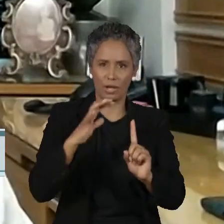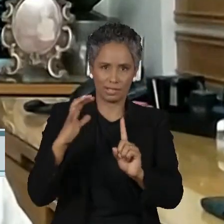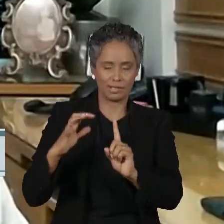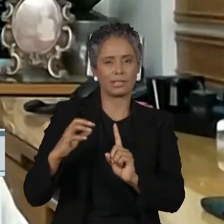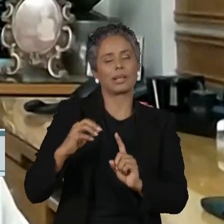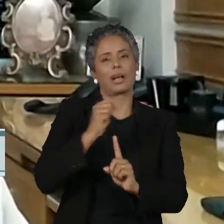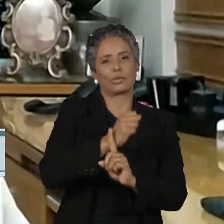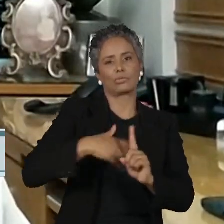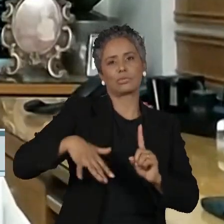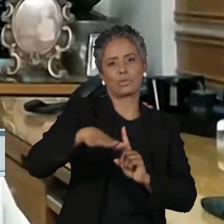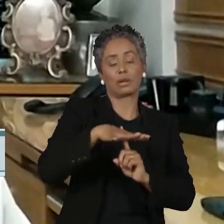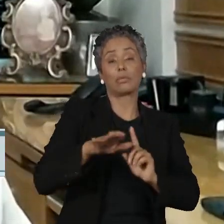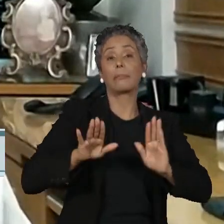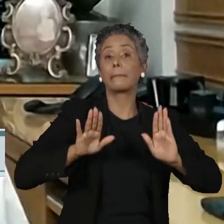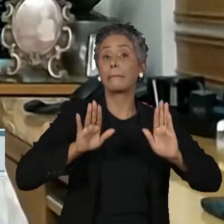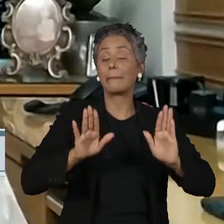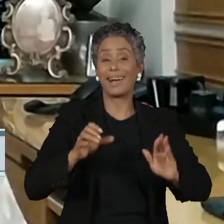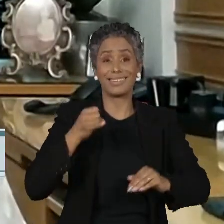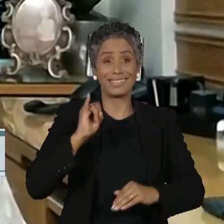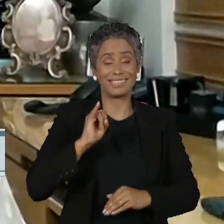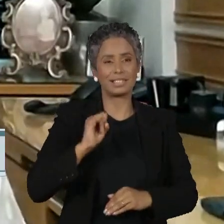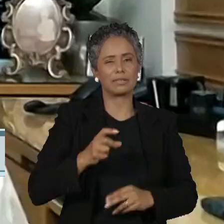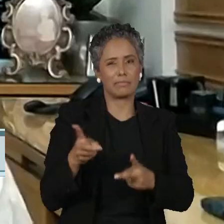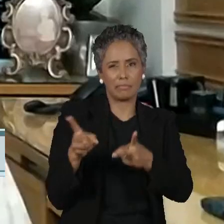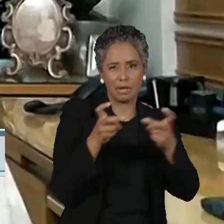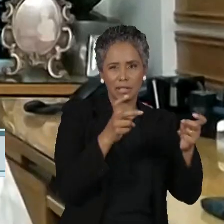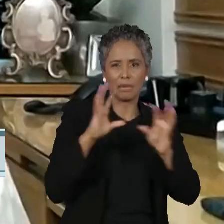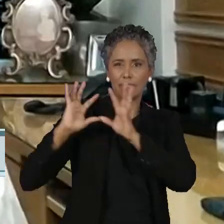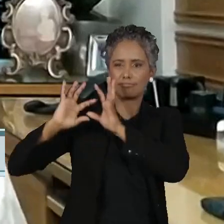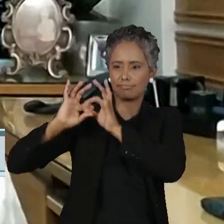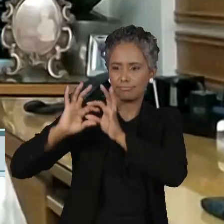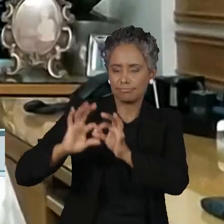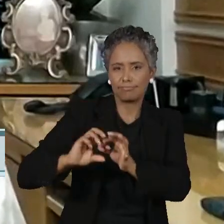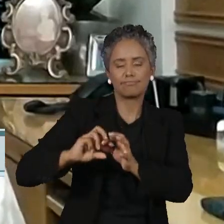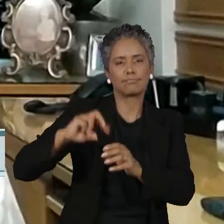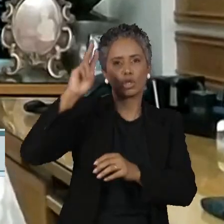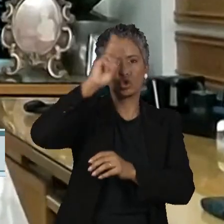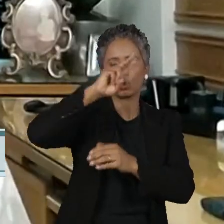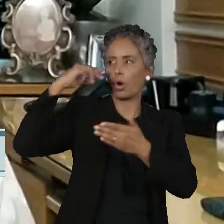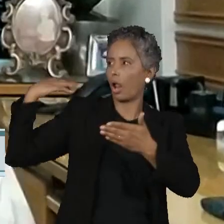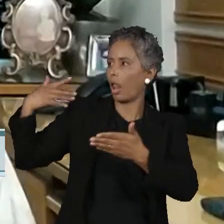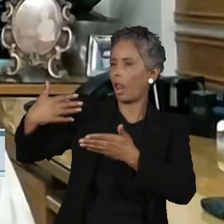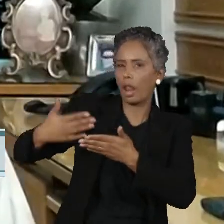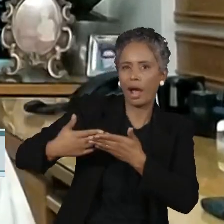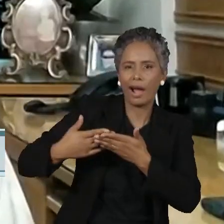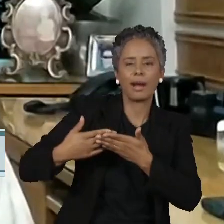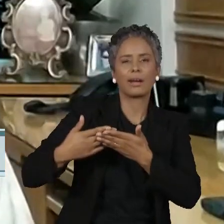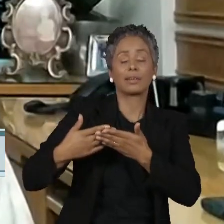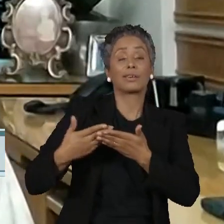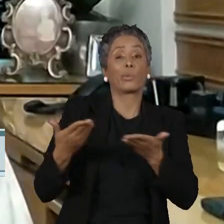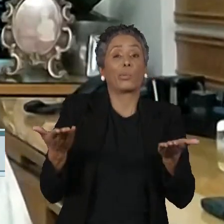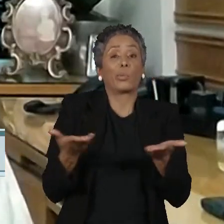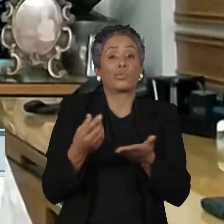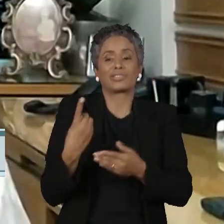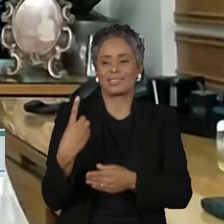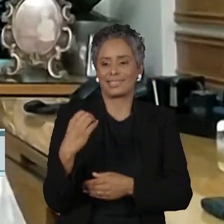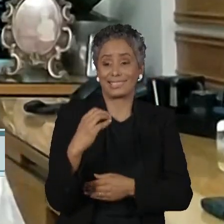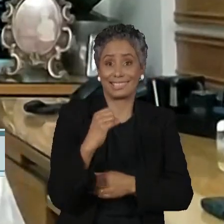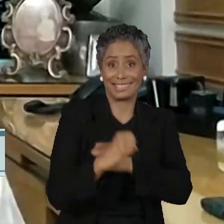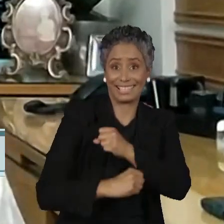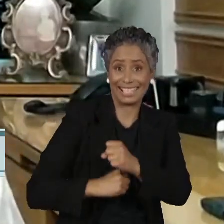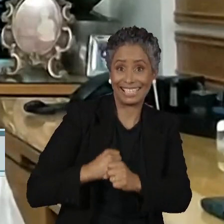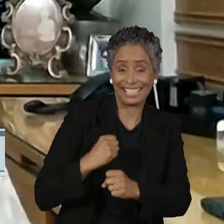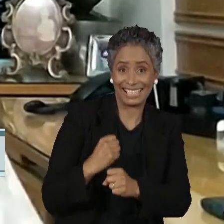nós fizermos aqui um contexto histórico, nós vamos ver aqui no apanhado dos últimos 100 anos, né, que as transformações elas foram